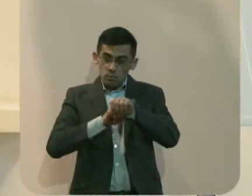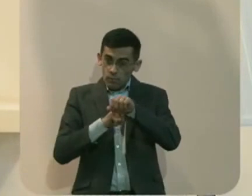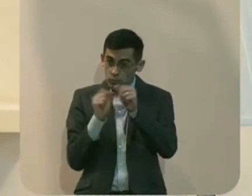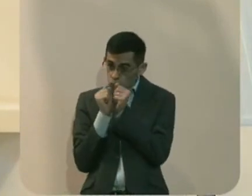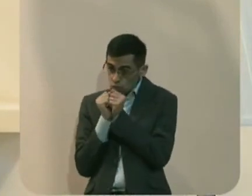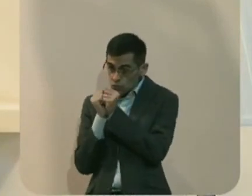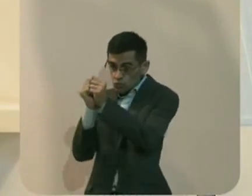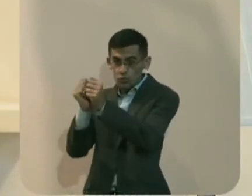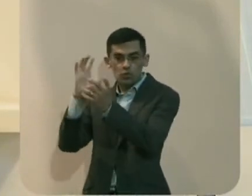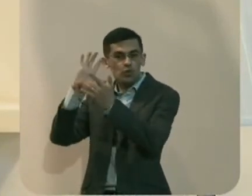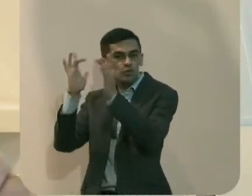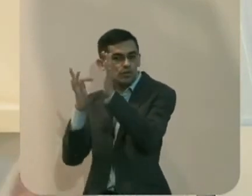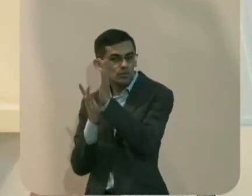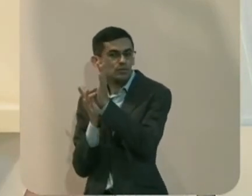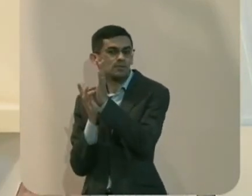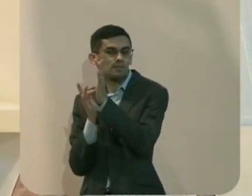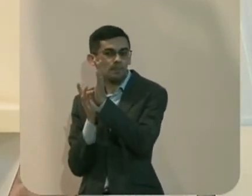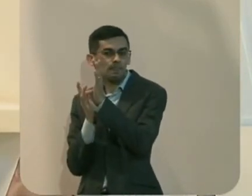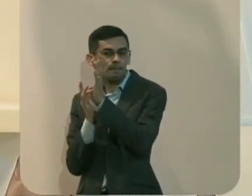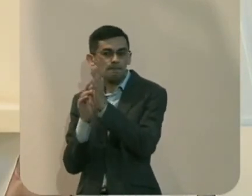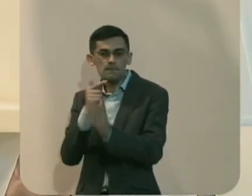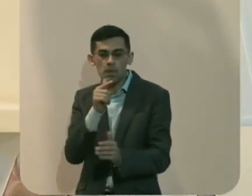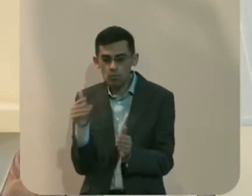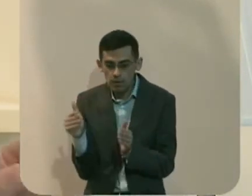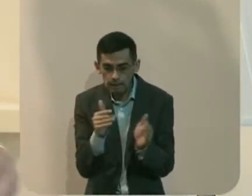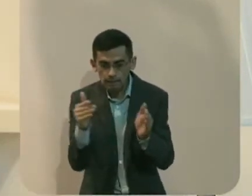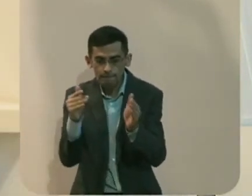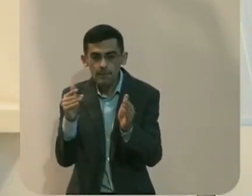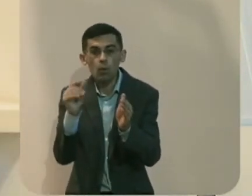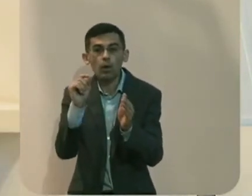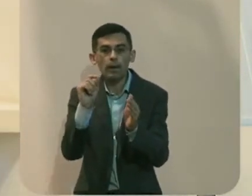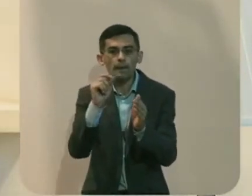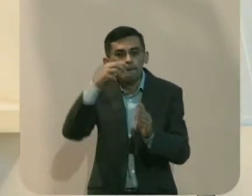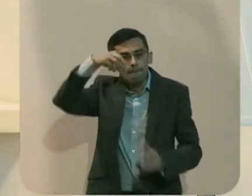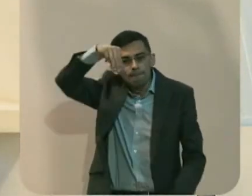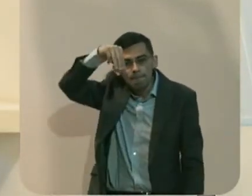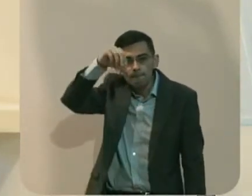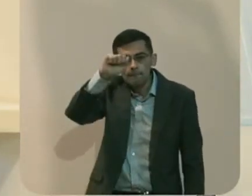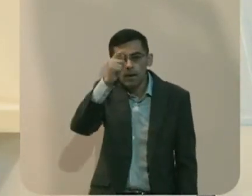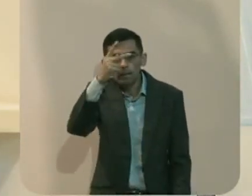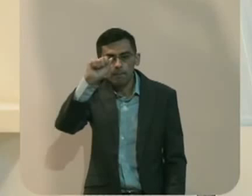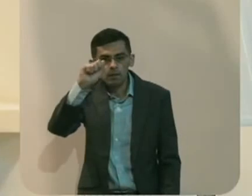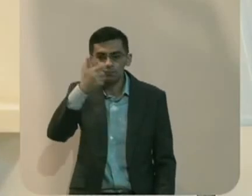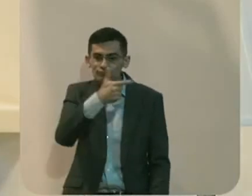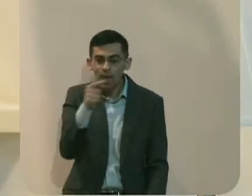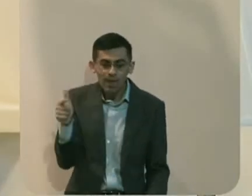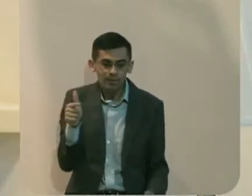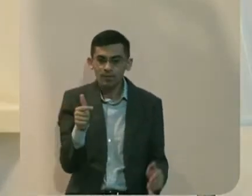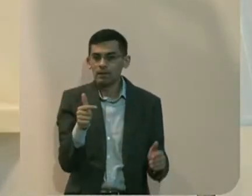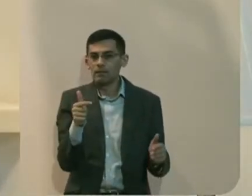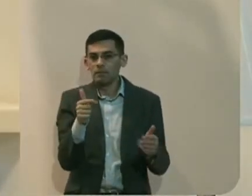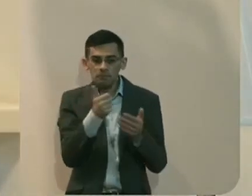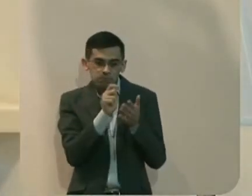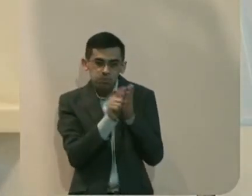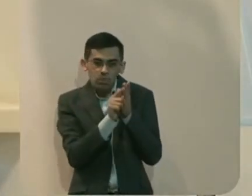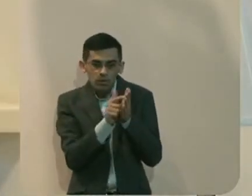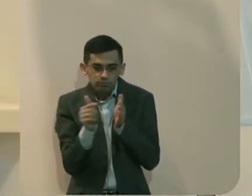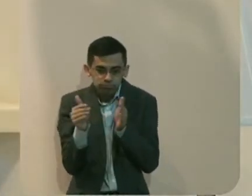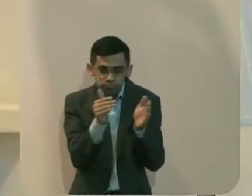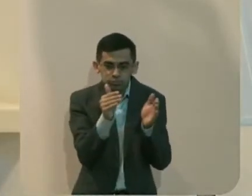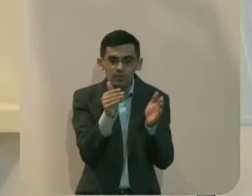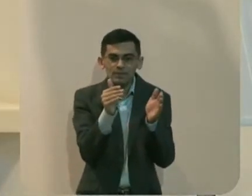Jesus não tem um mapa. Nessa caminhada com Jesus não tem uma